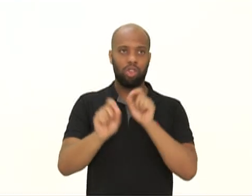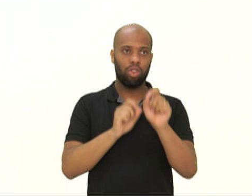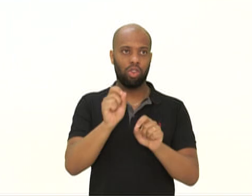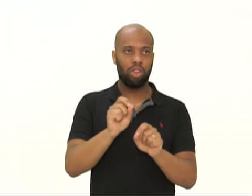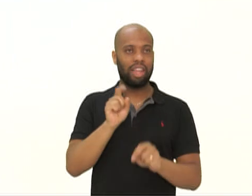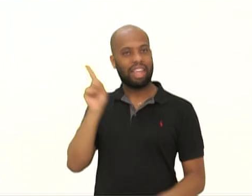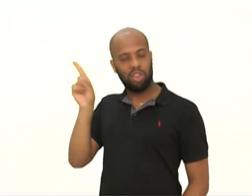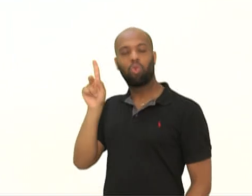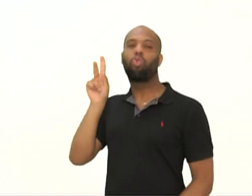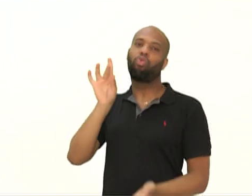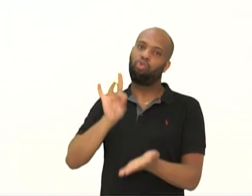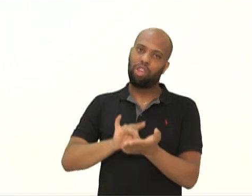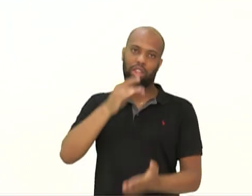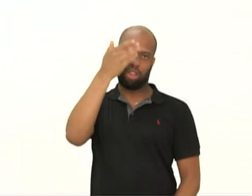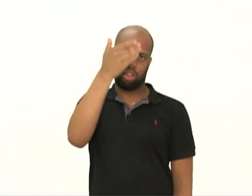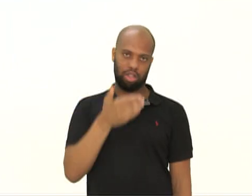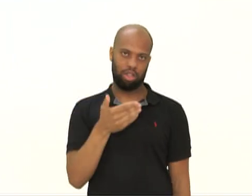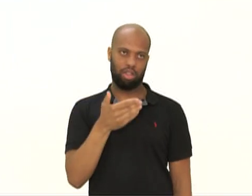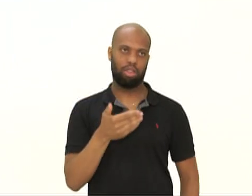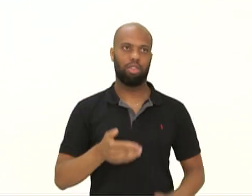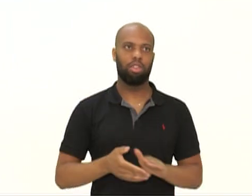só. A expressão é